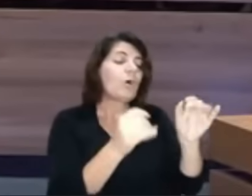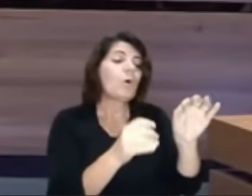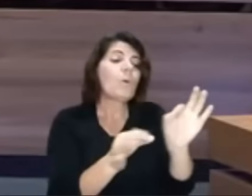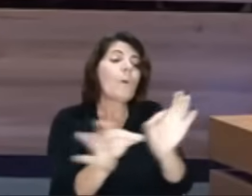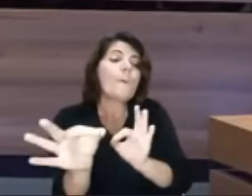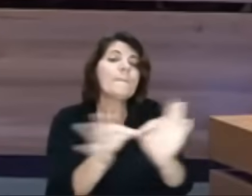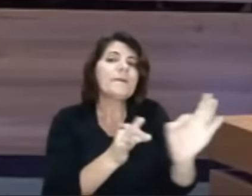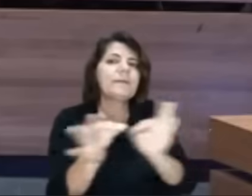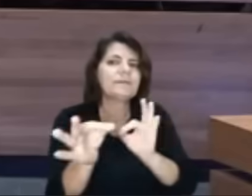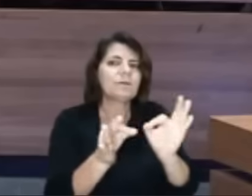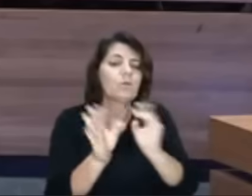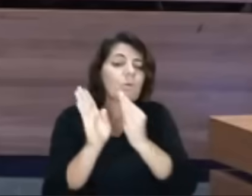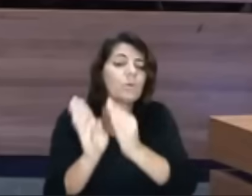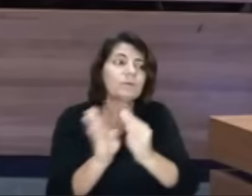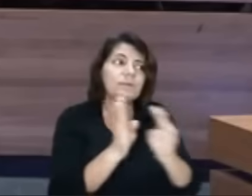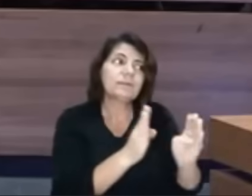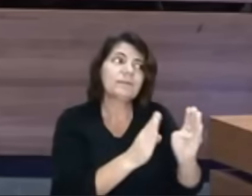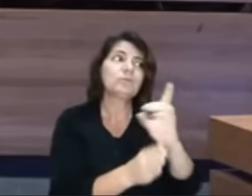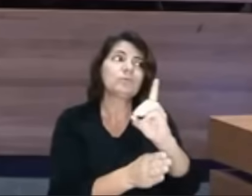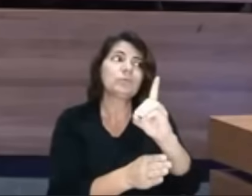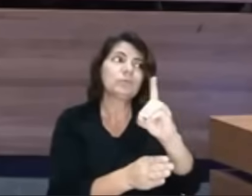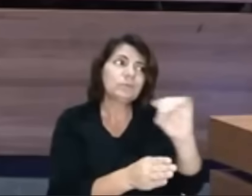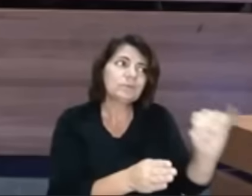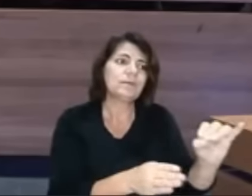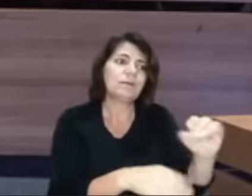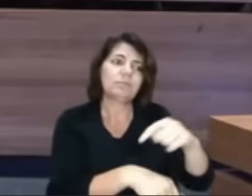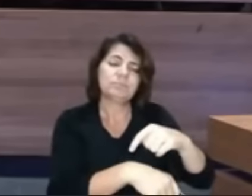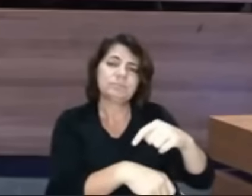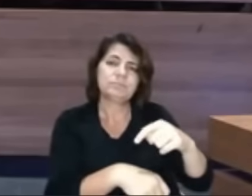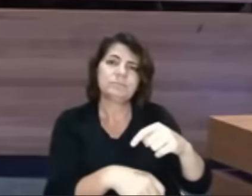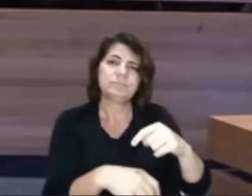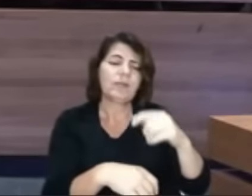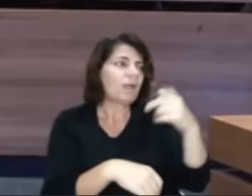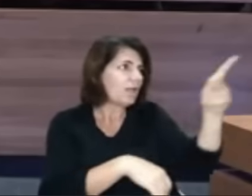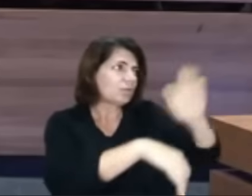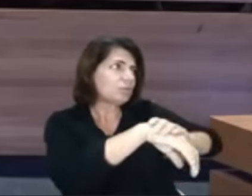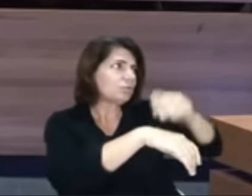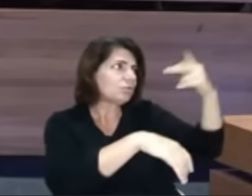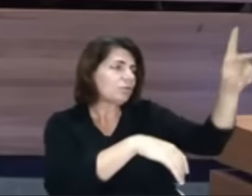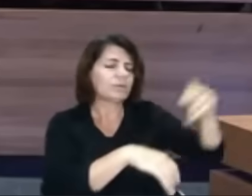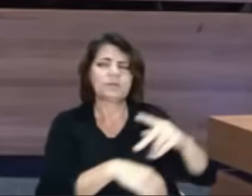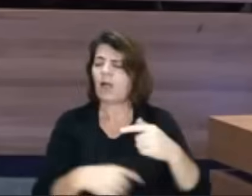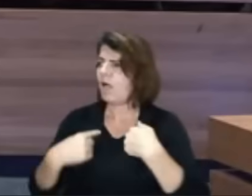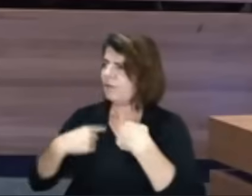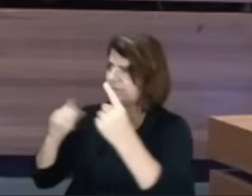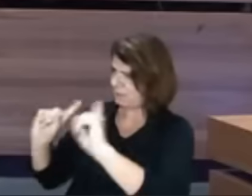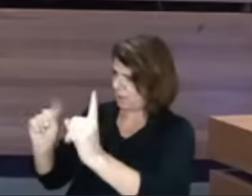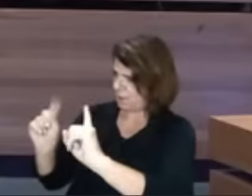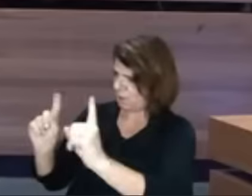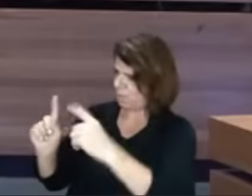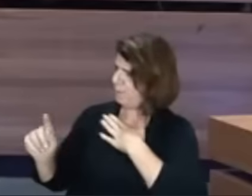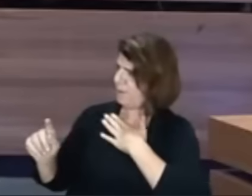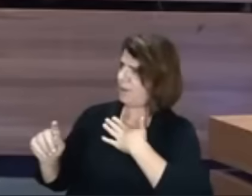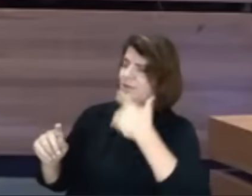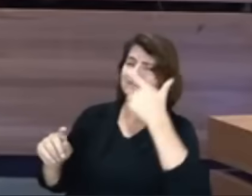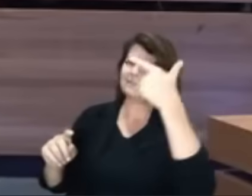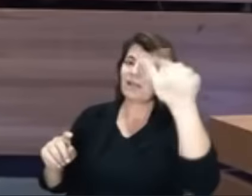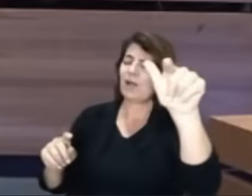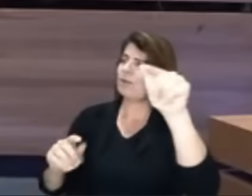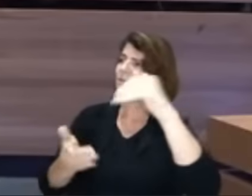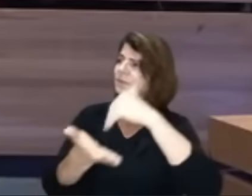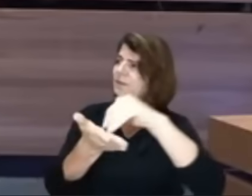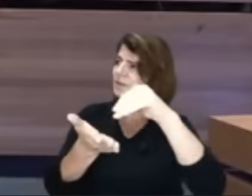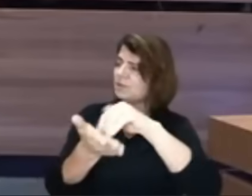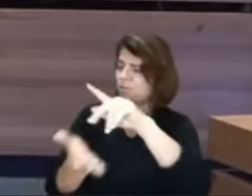organização da operação é a atribuição do secretário executivo você que organizou a operação é da Secretaria de Segurança e coordenação presidencial que tem uma